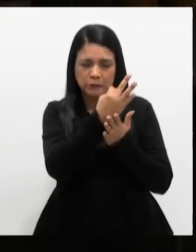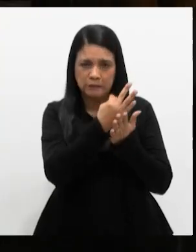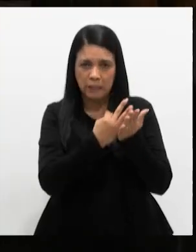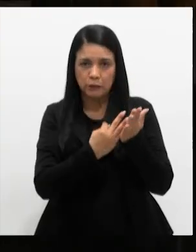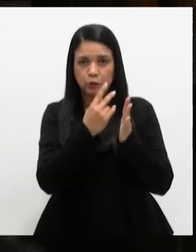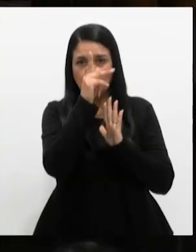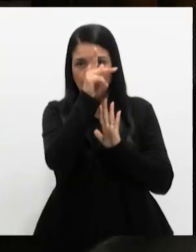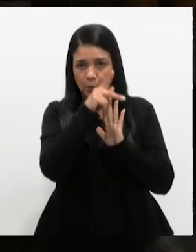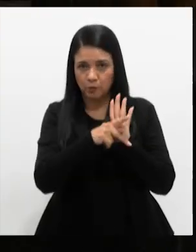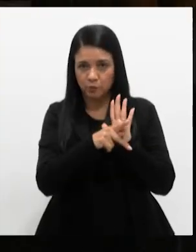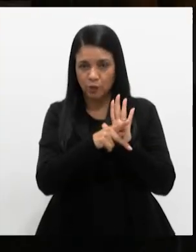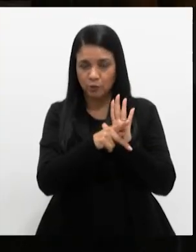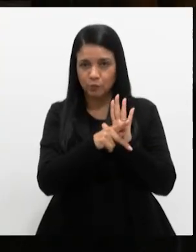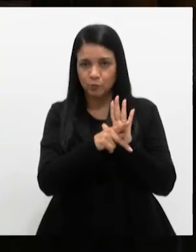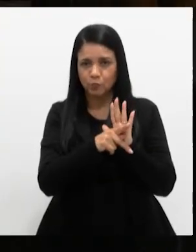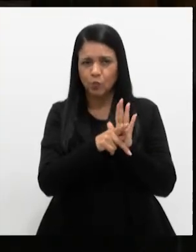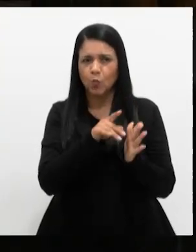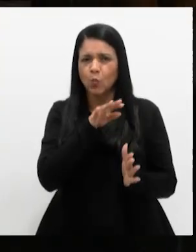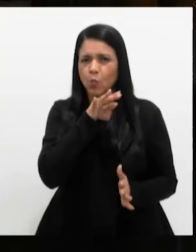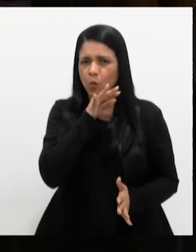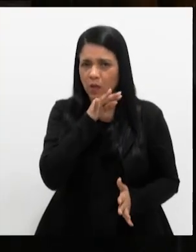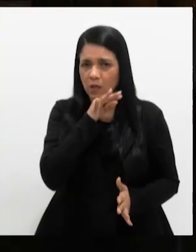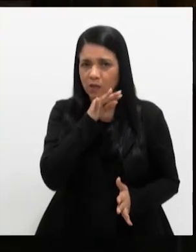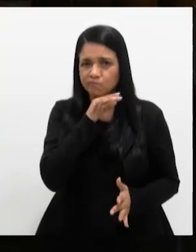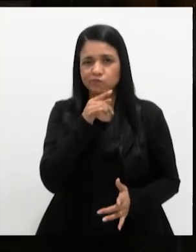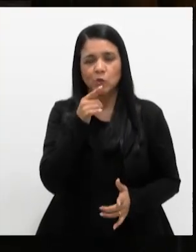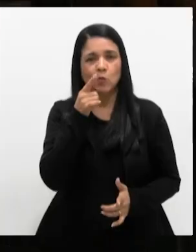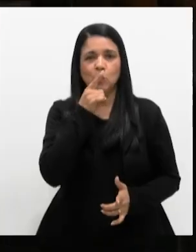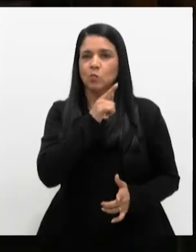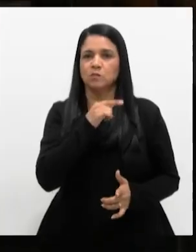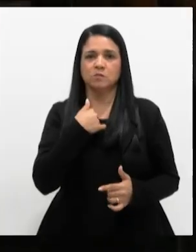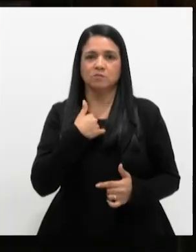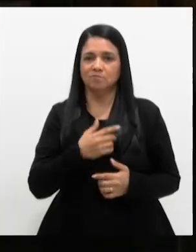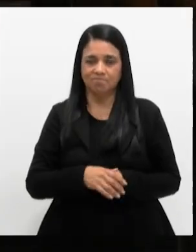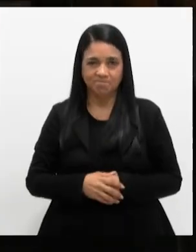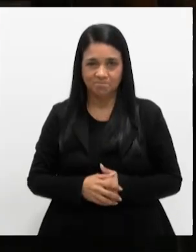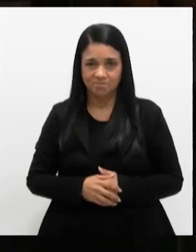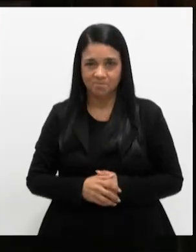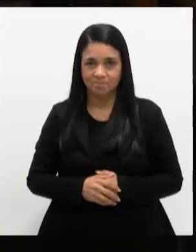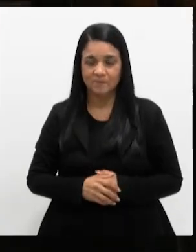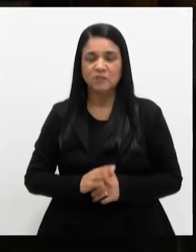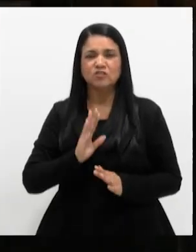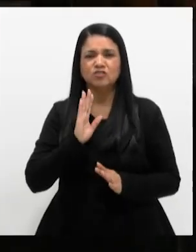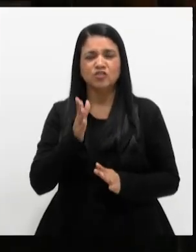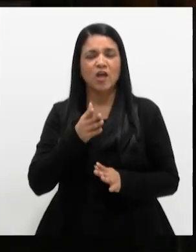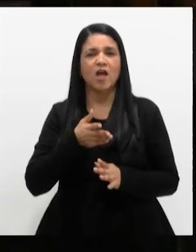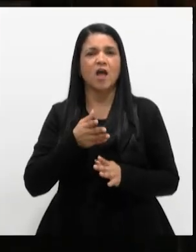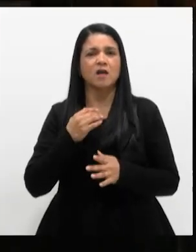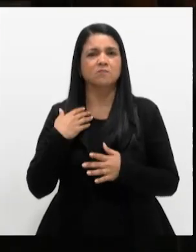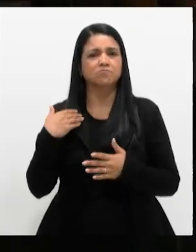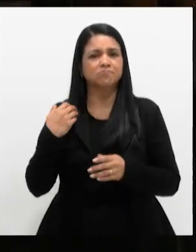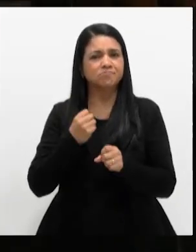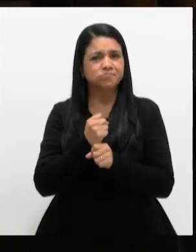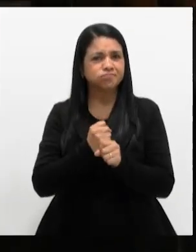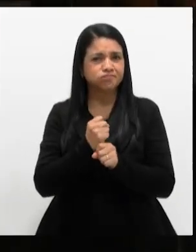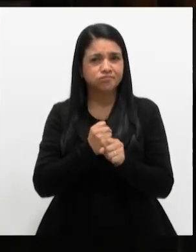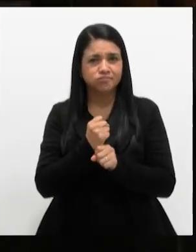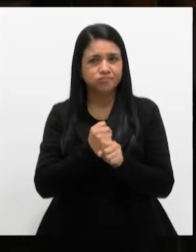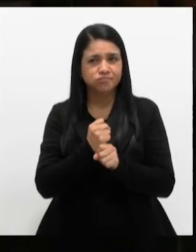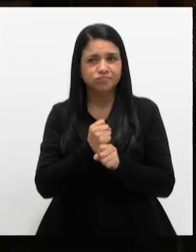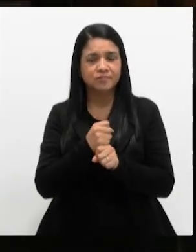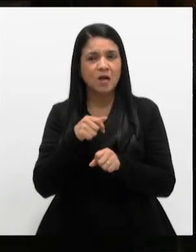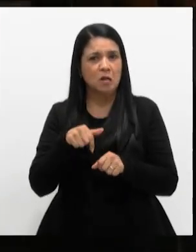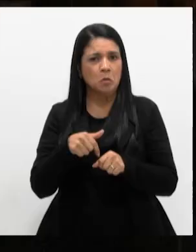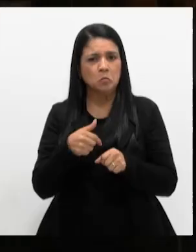projeto tão ruim, eu não conseguiria. Há muito tempo que eu não recebo aqui